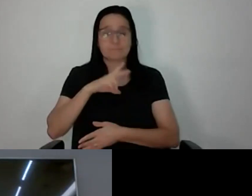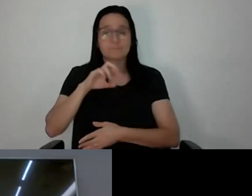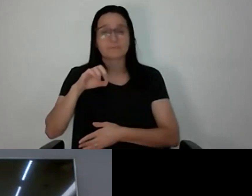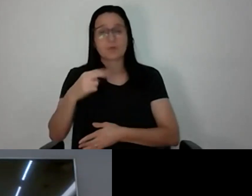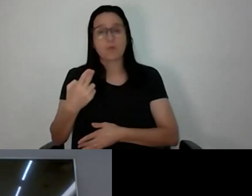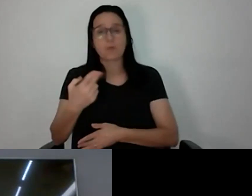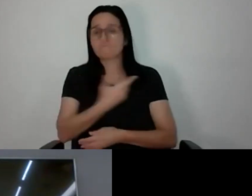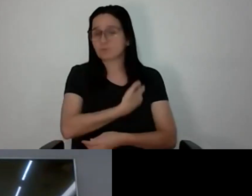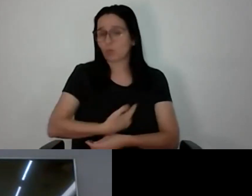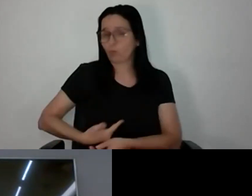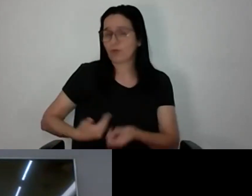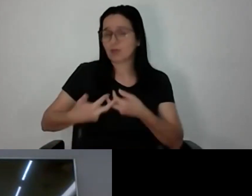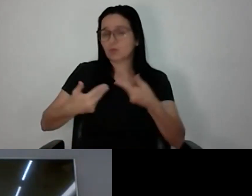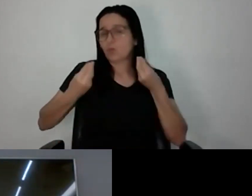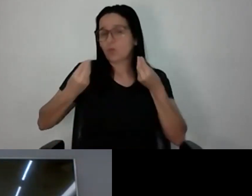e inteligência artificial?